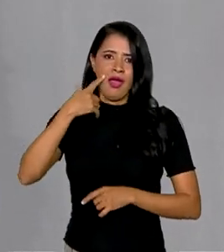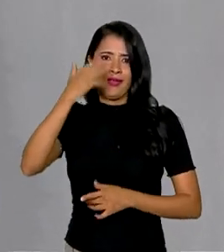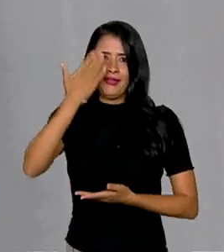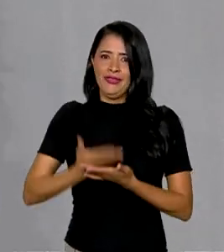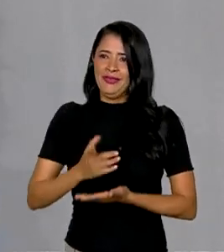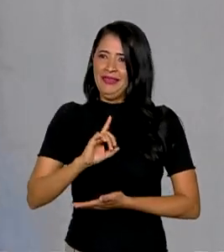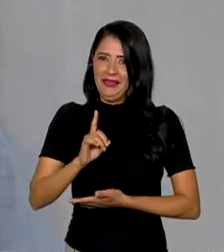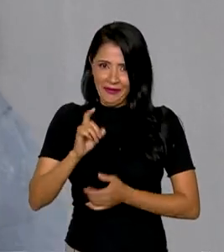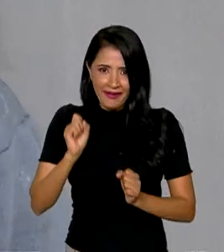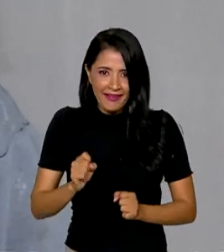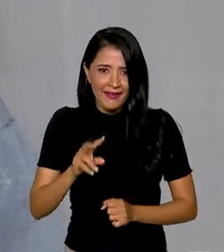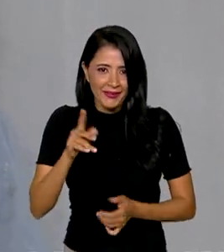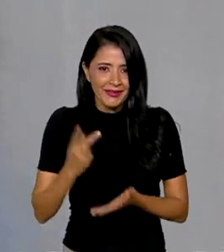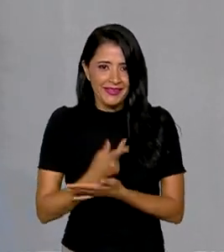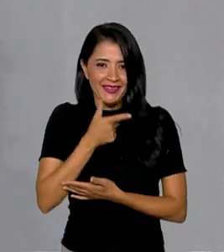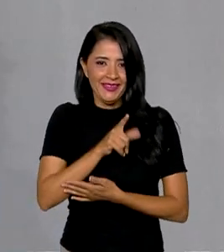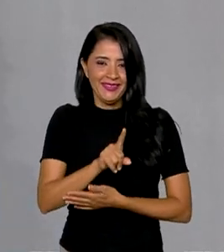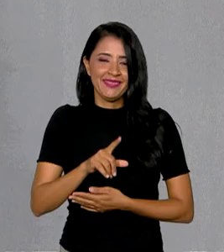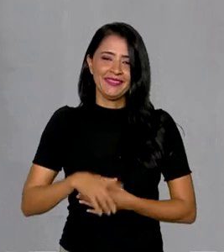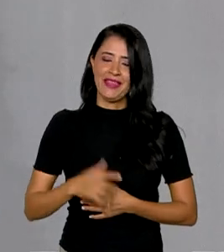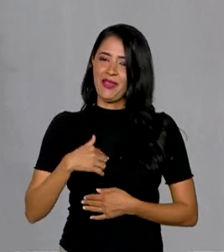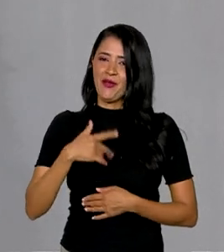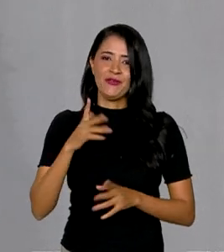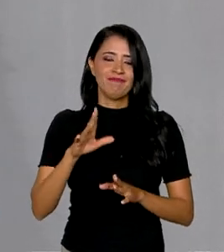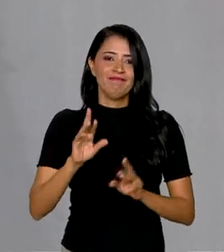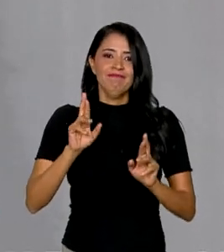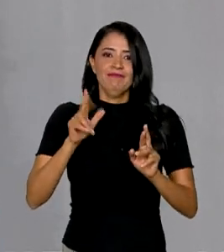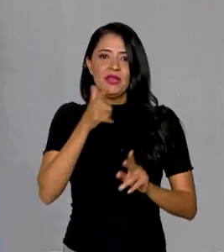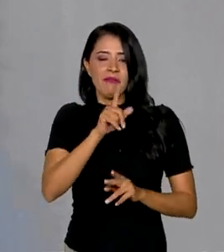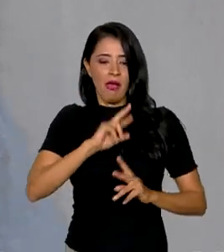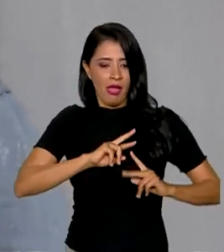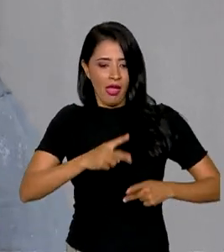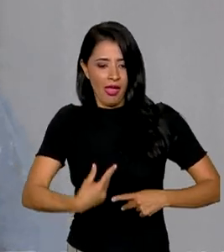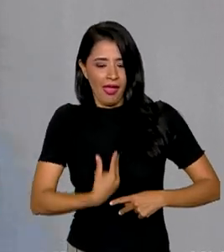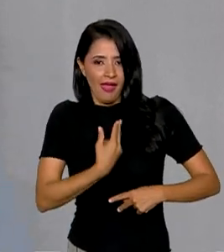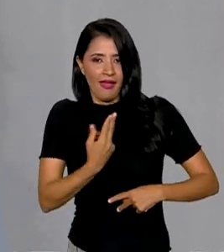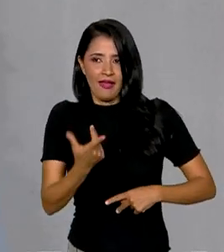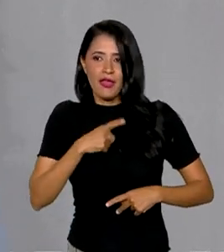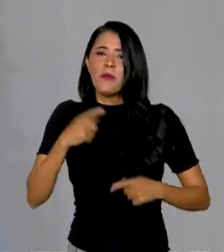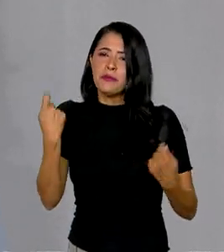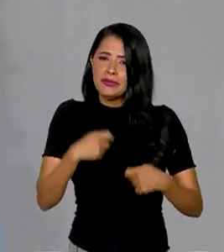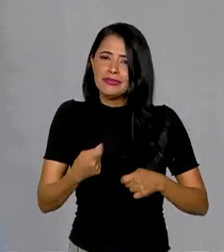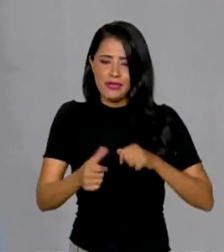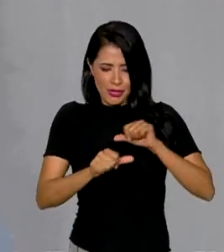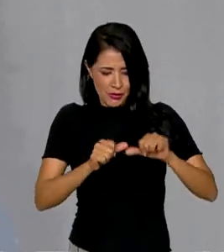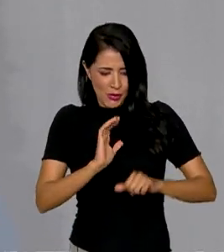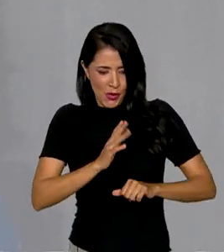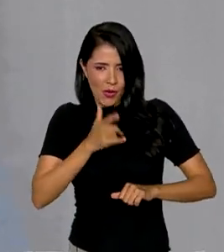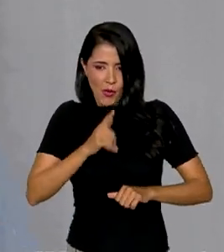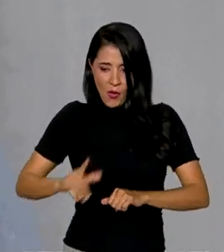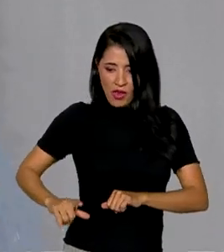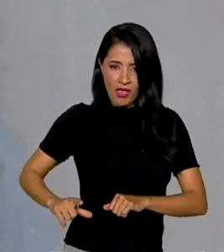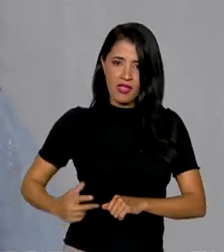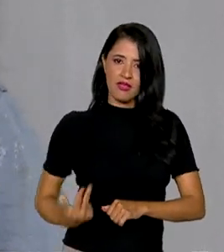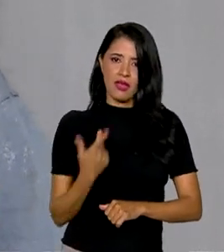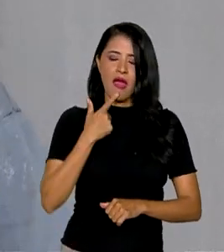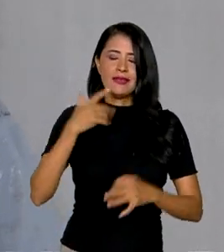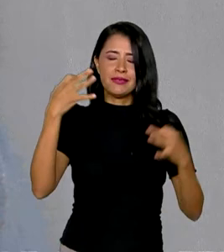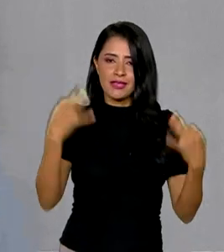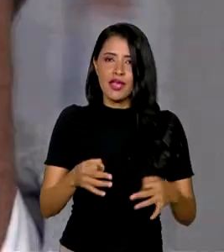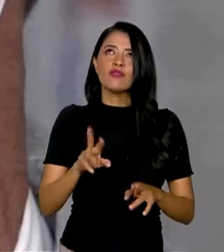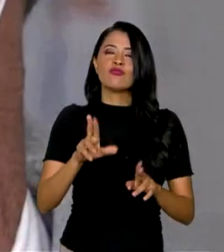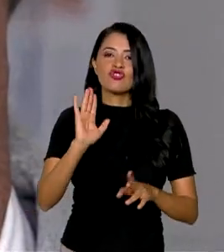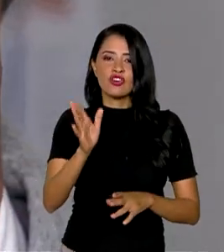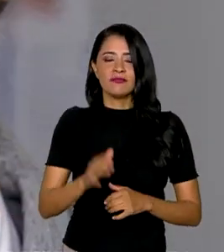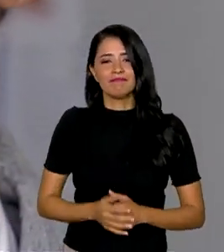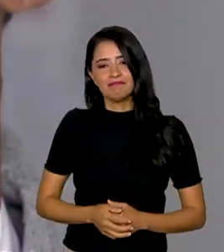acreditando nisso eu era doido para fazer eu pensava muito isso e dessa vez agora vai dar tudo certo já deu certo